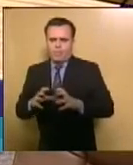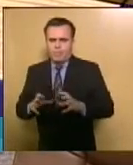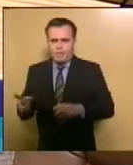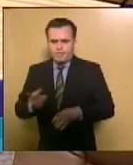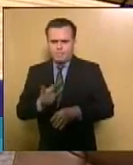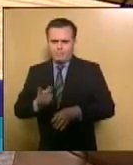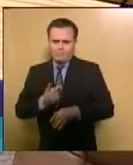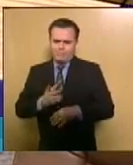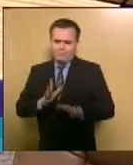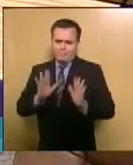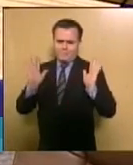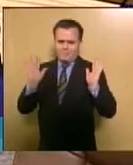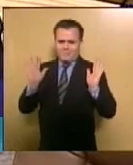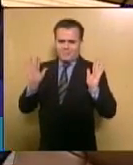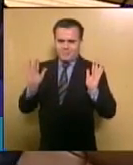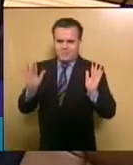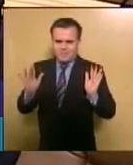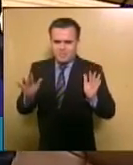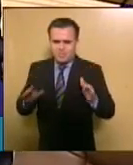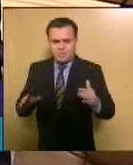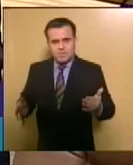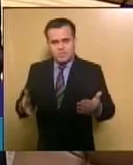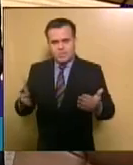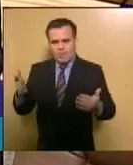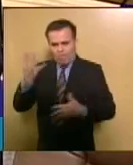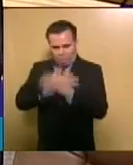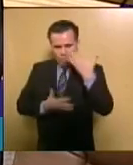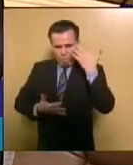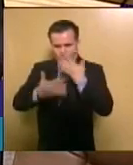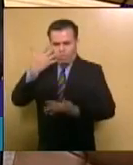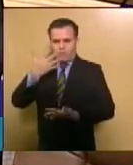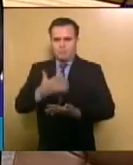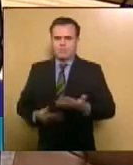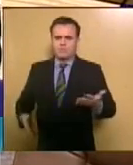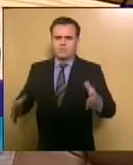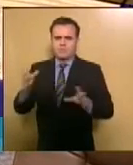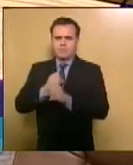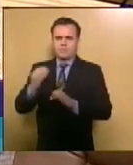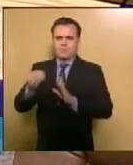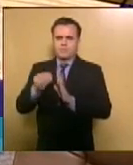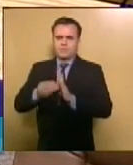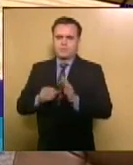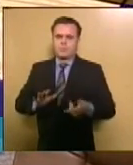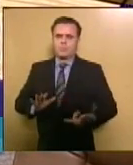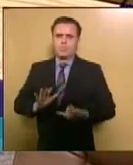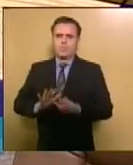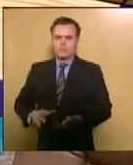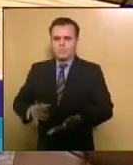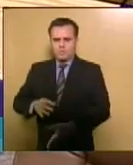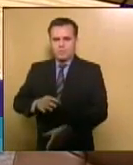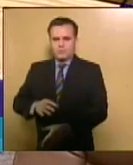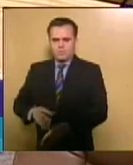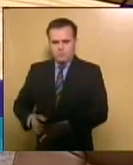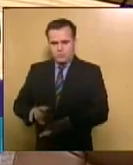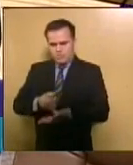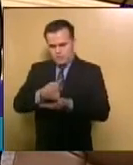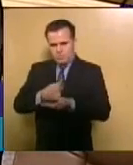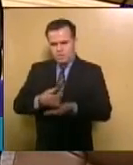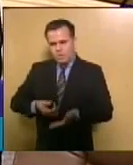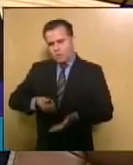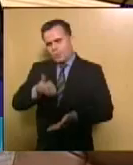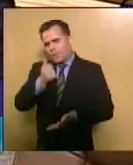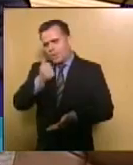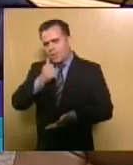da ingestão do álcool que a gente se engana né a os dados também mostram que o álcool é uma das principais causas da